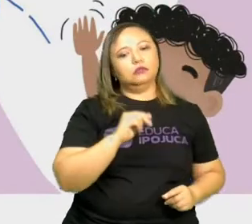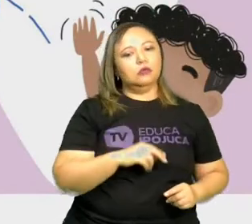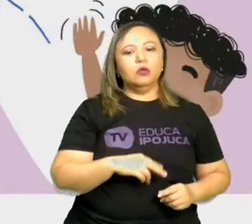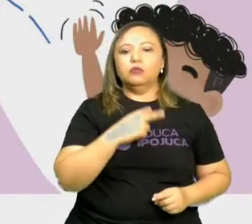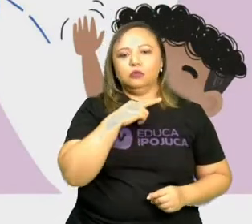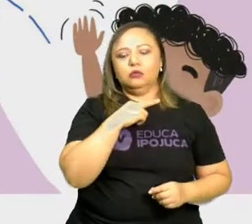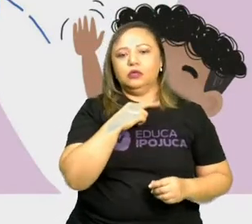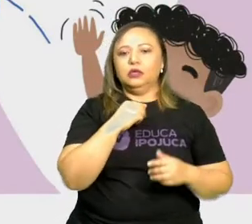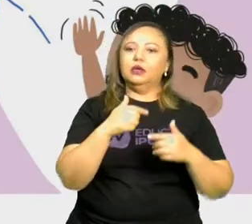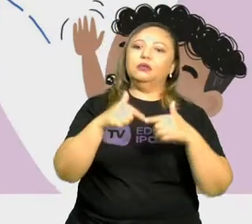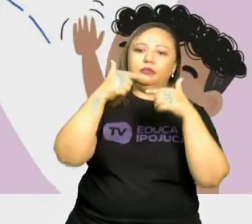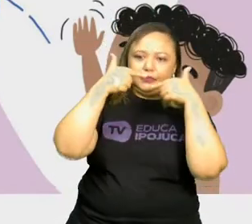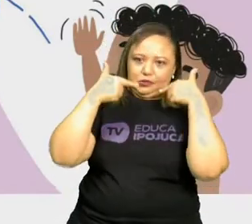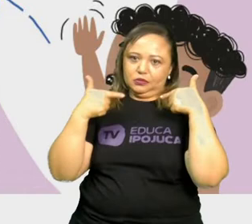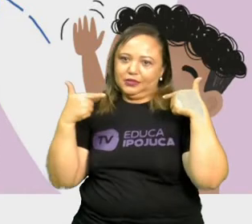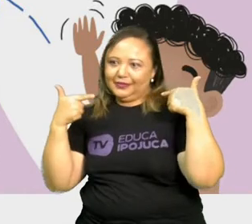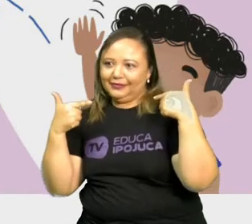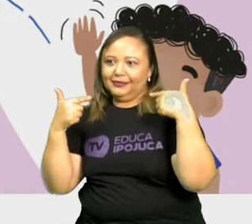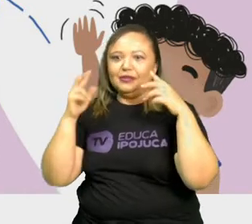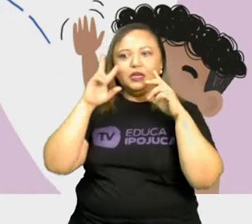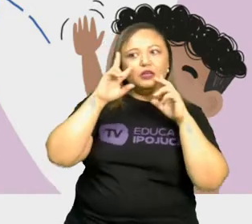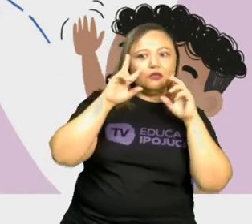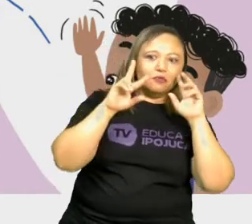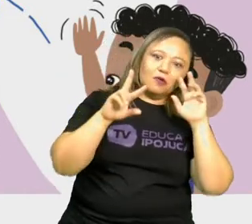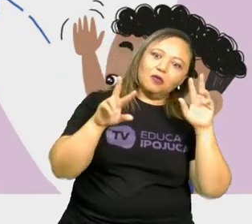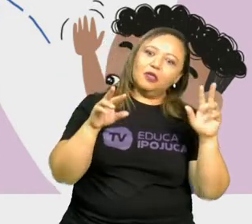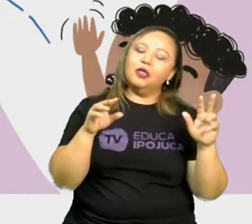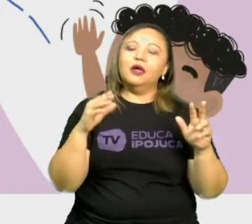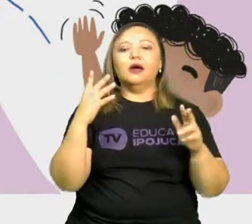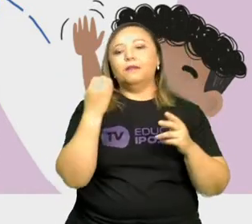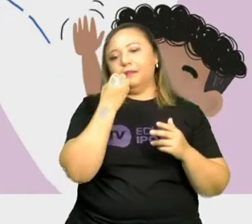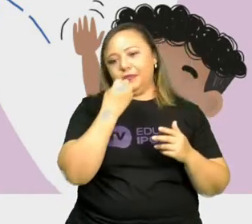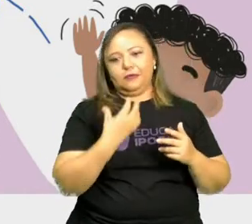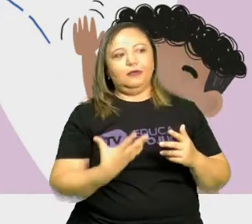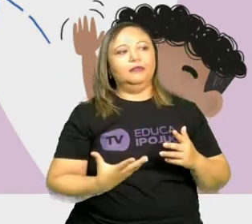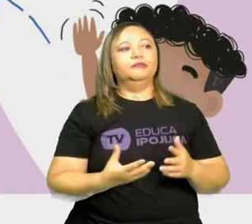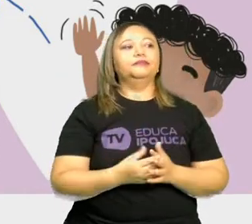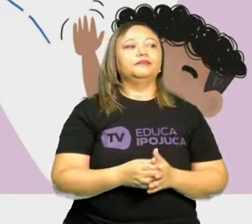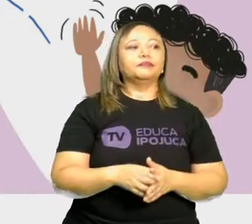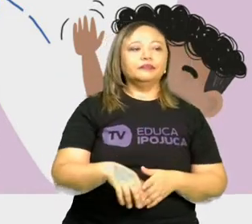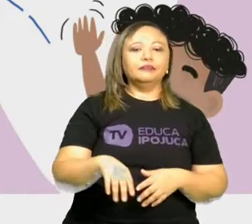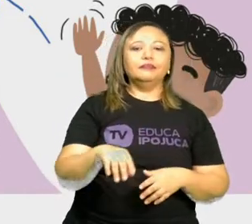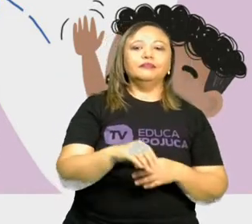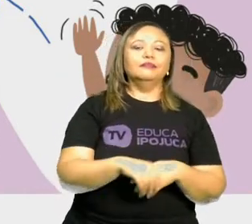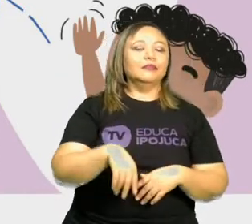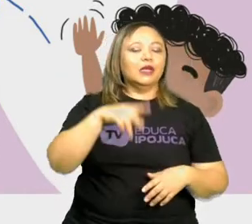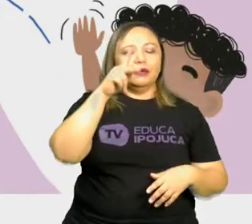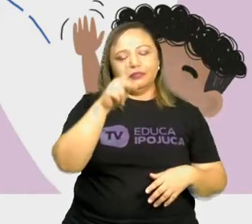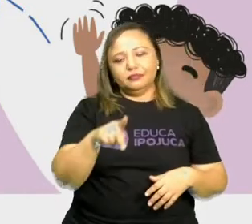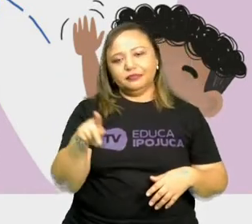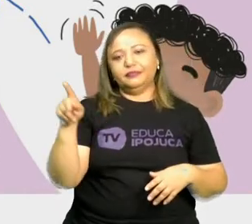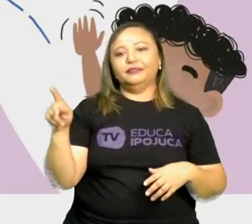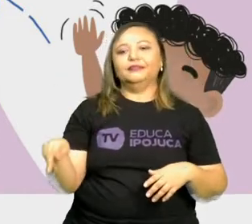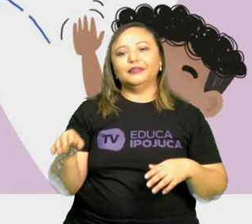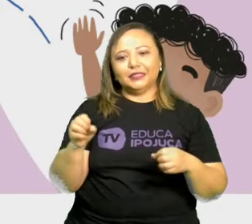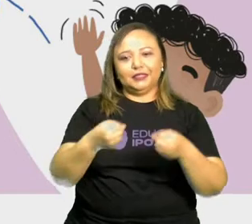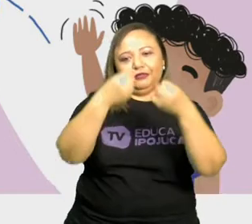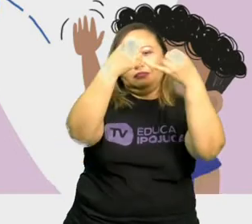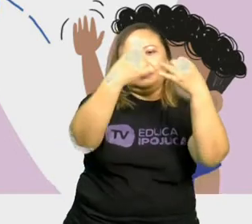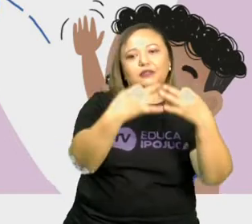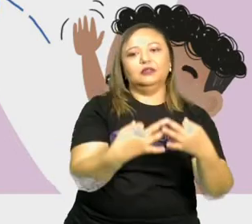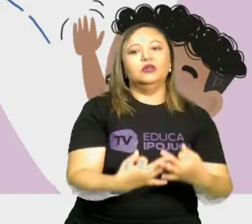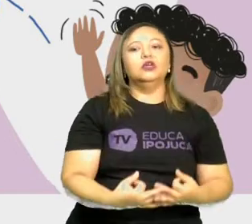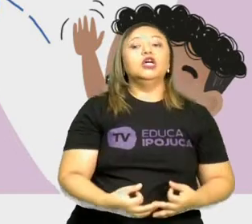belo sorriso. Ora, tentem lá experimentar, disse-nos com um brilho especial nos seus olhos.